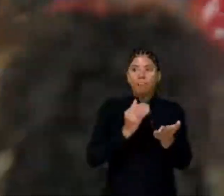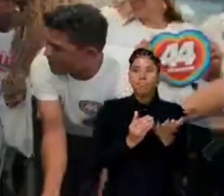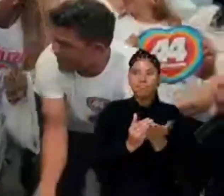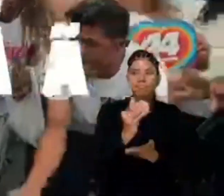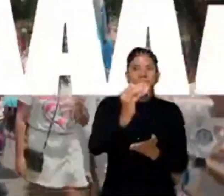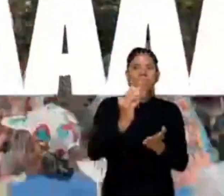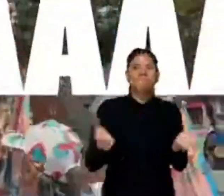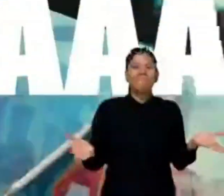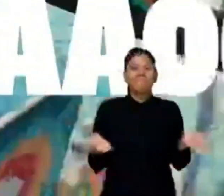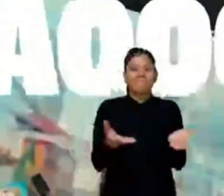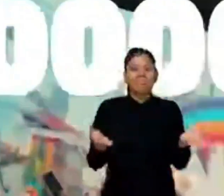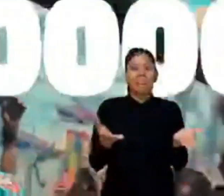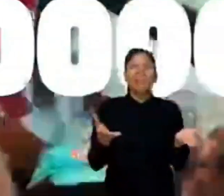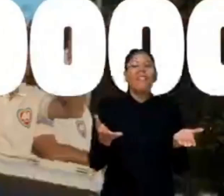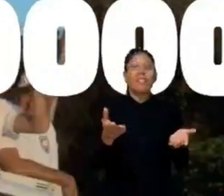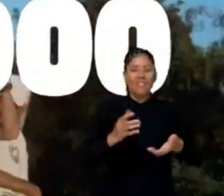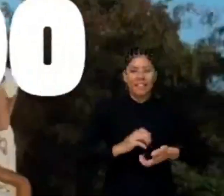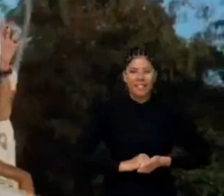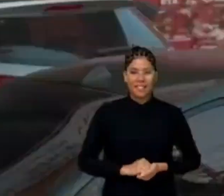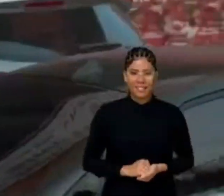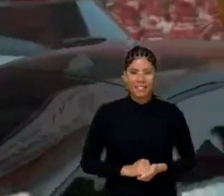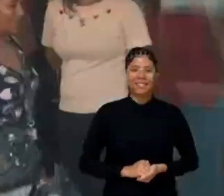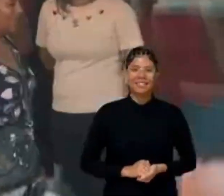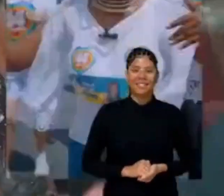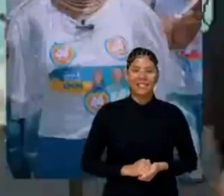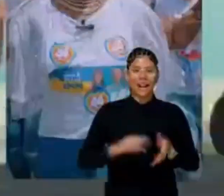Acabou. Pegou pressão.